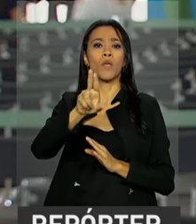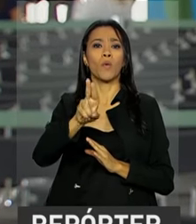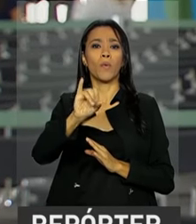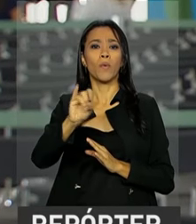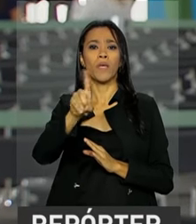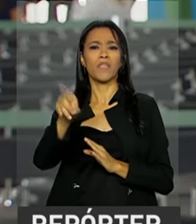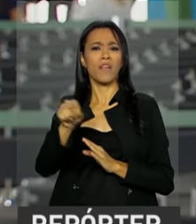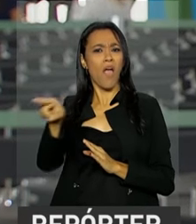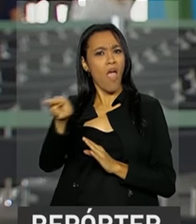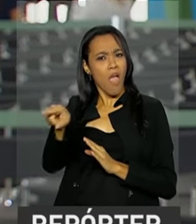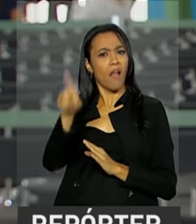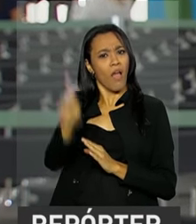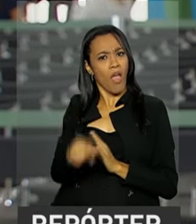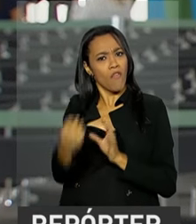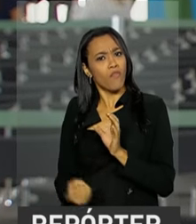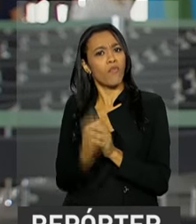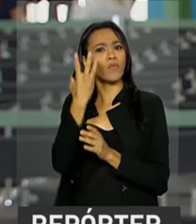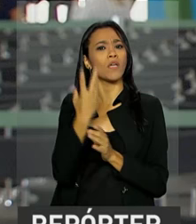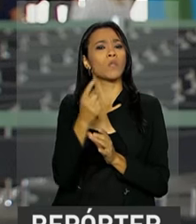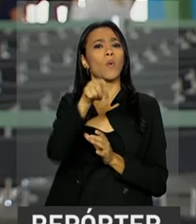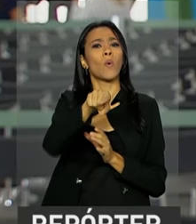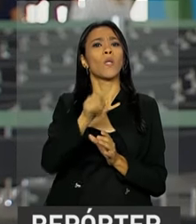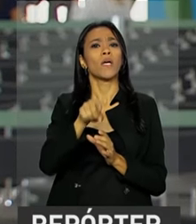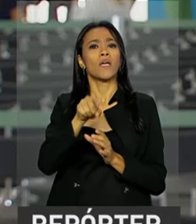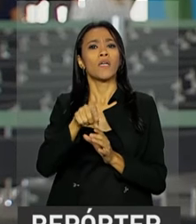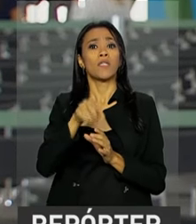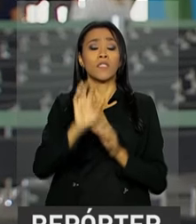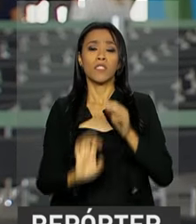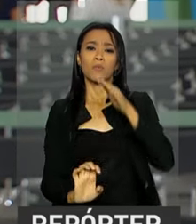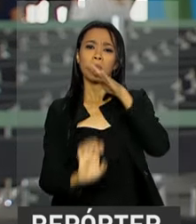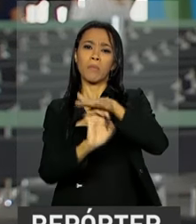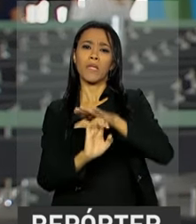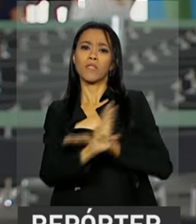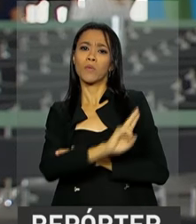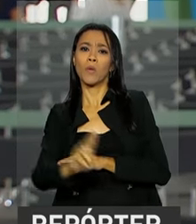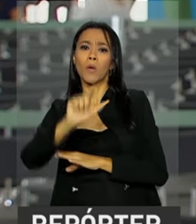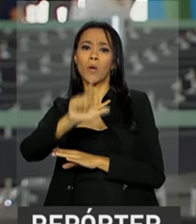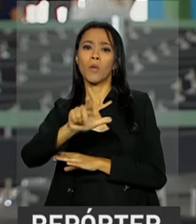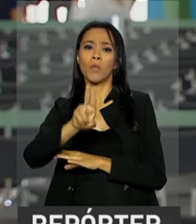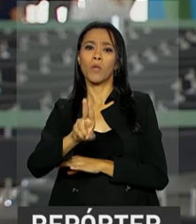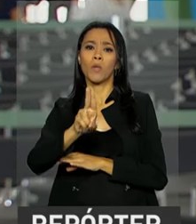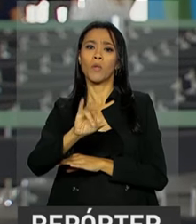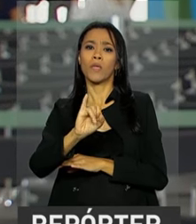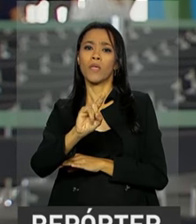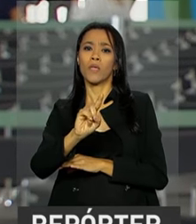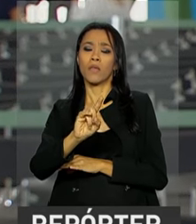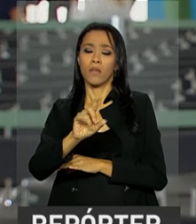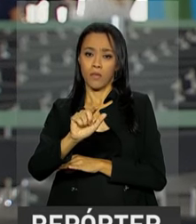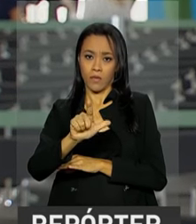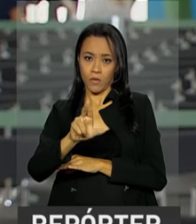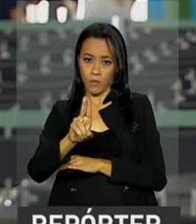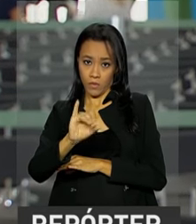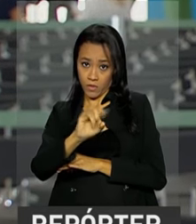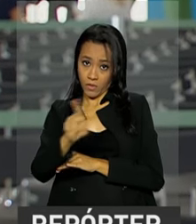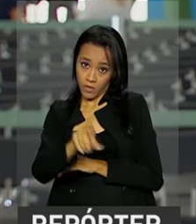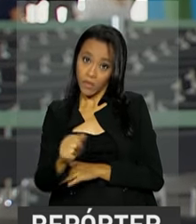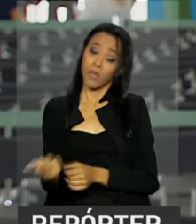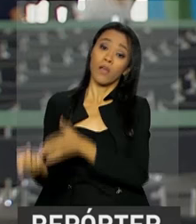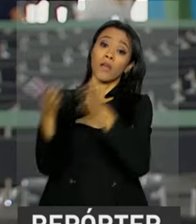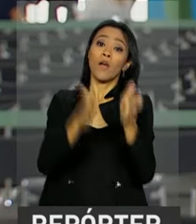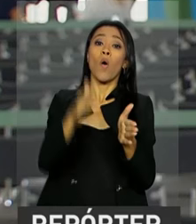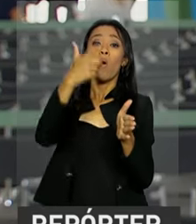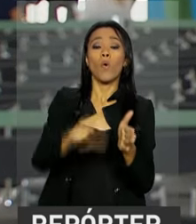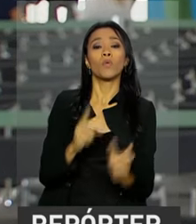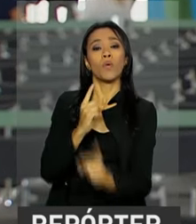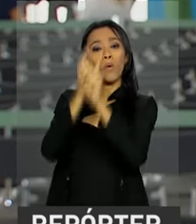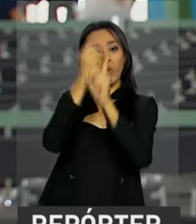é fundadora da rede varejista a Magazine Luiza. Também tem uma outra audiência com o ministro da Saúde, ministro